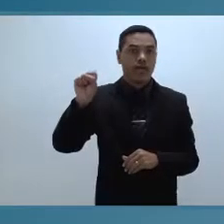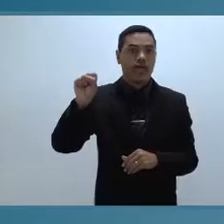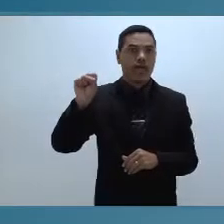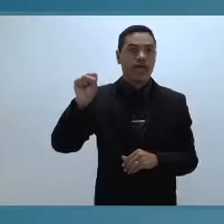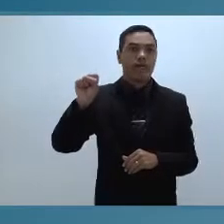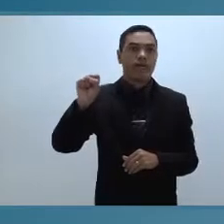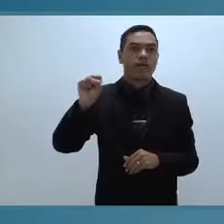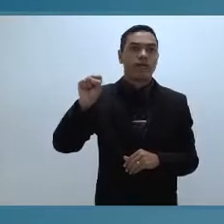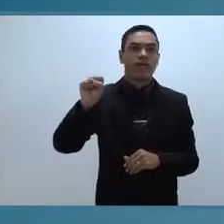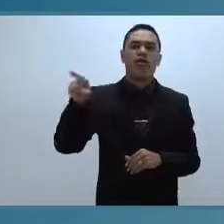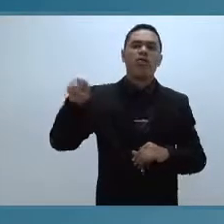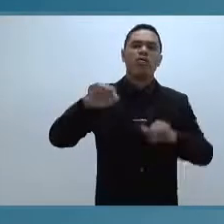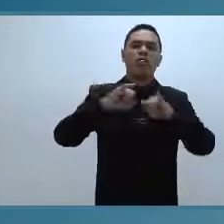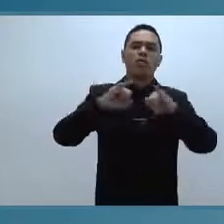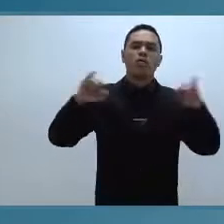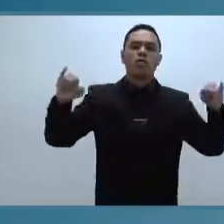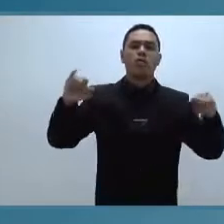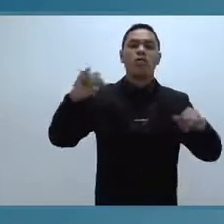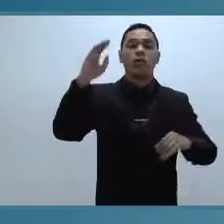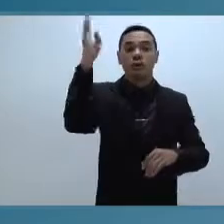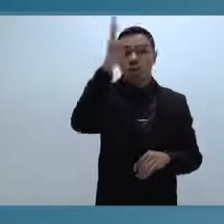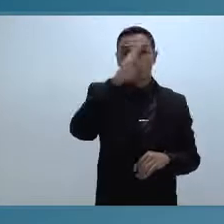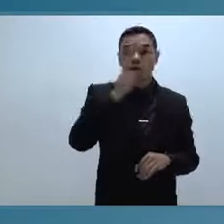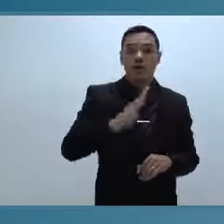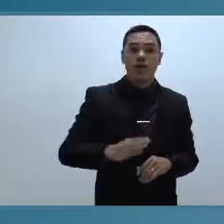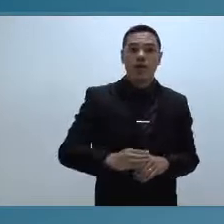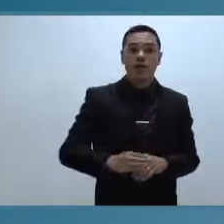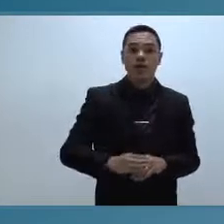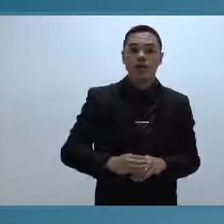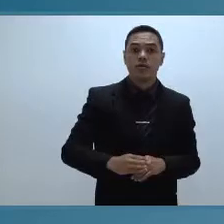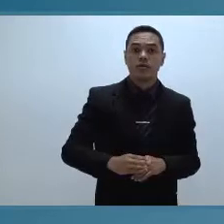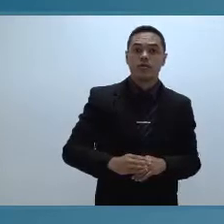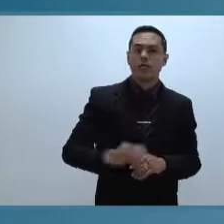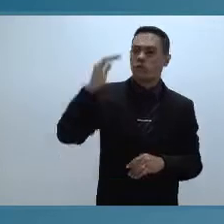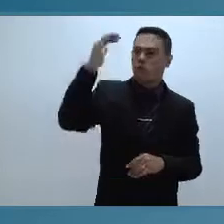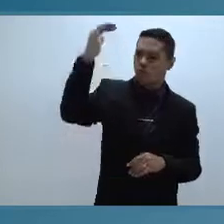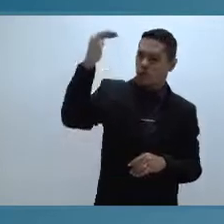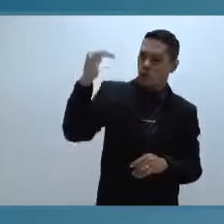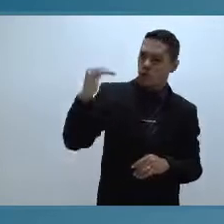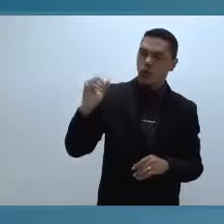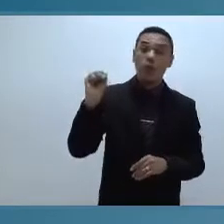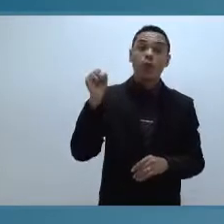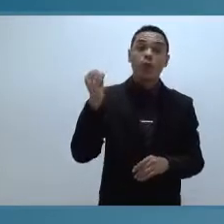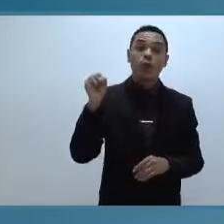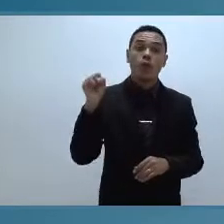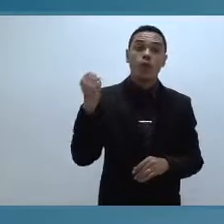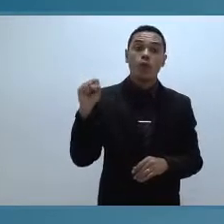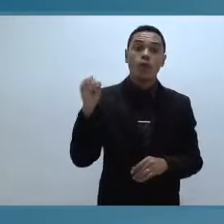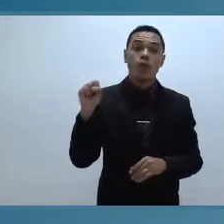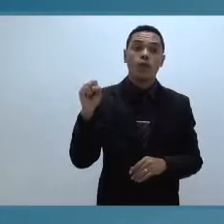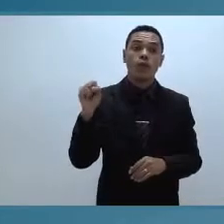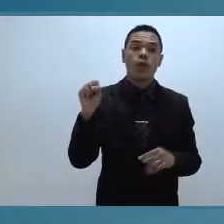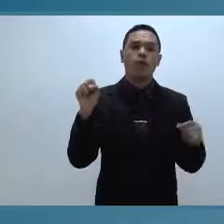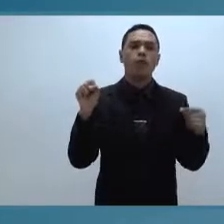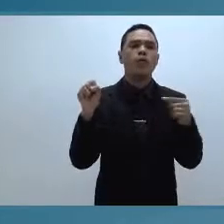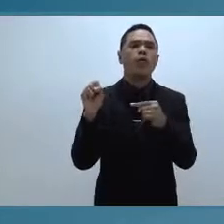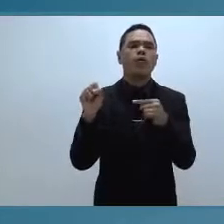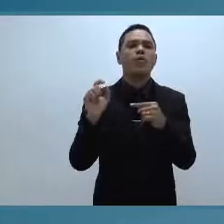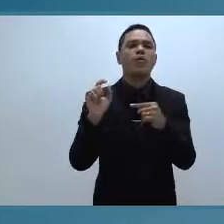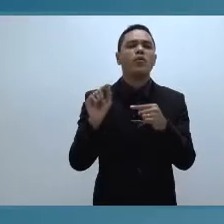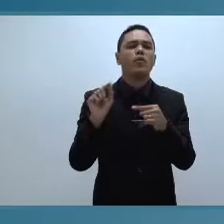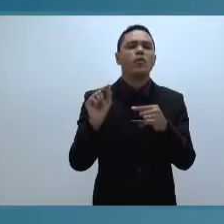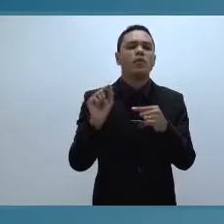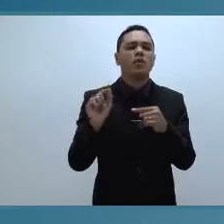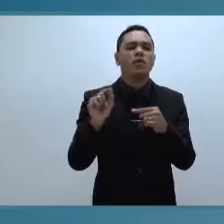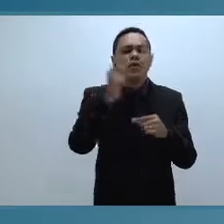lugar mundial em suicídio. E, na oportunidade, gostaria de agradecer,